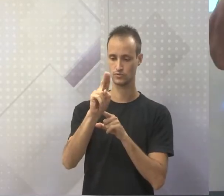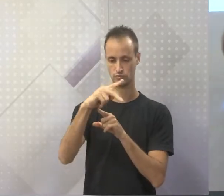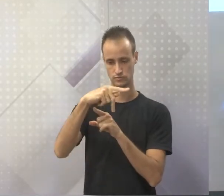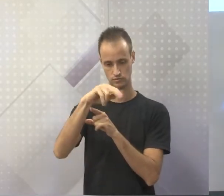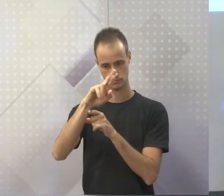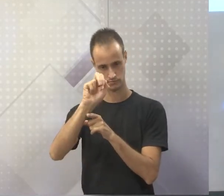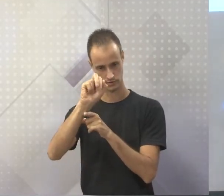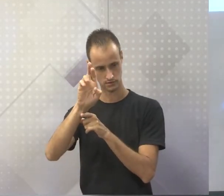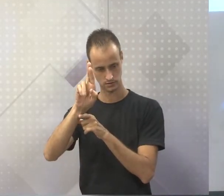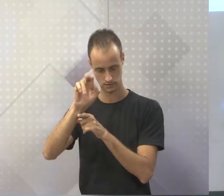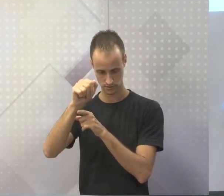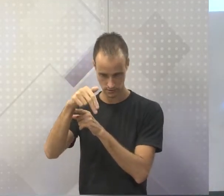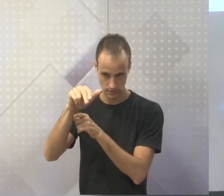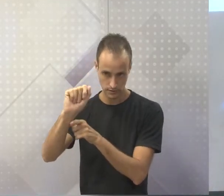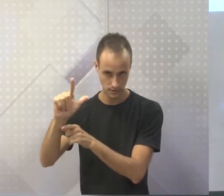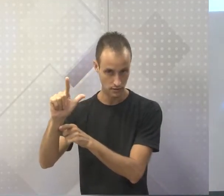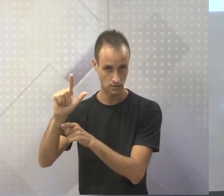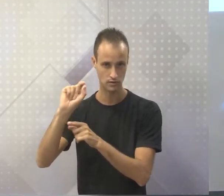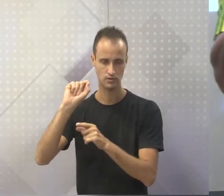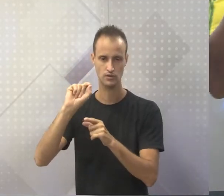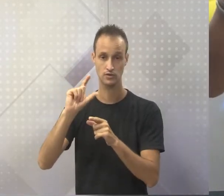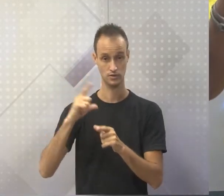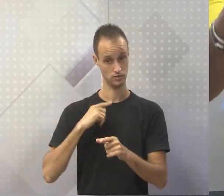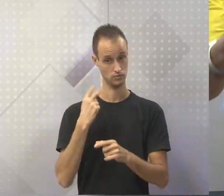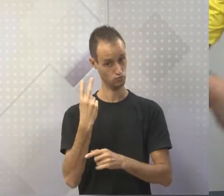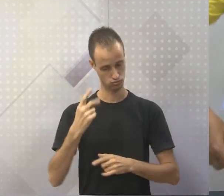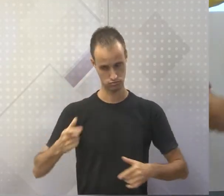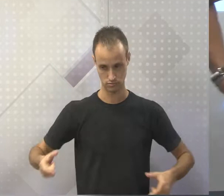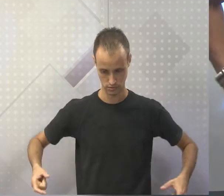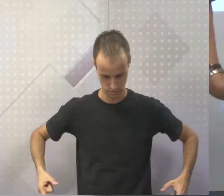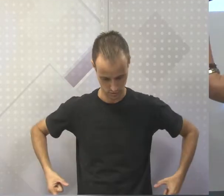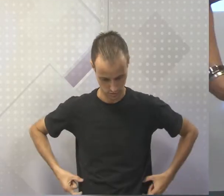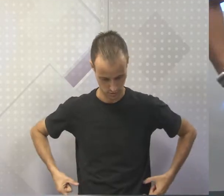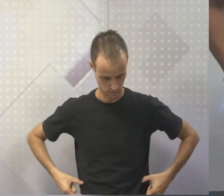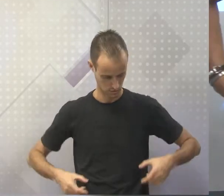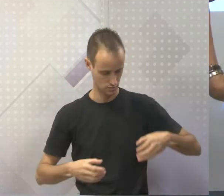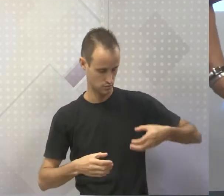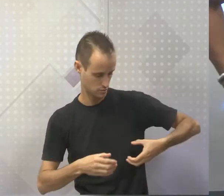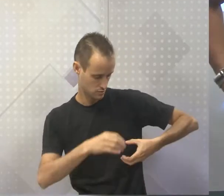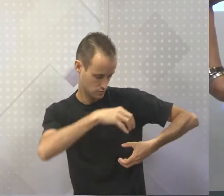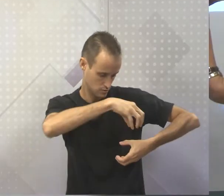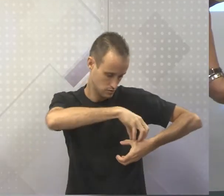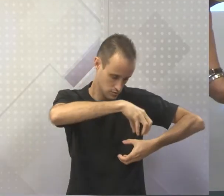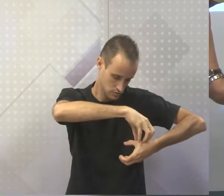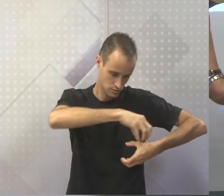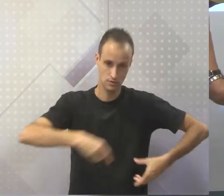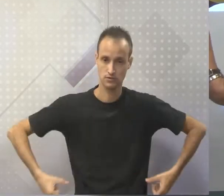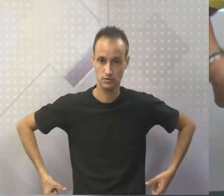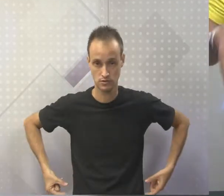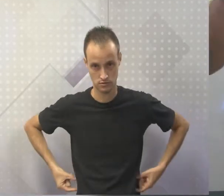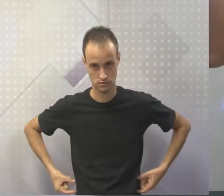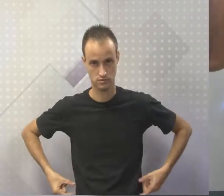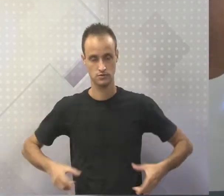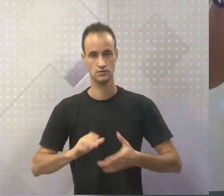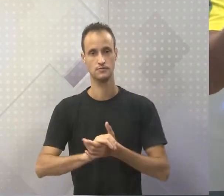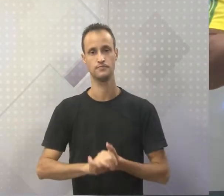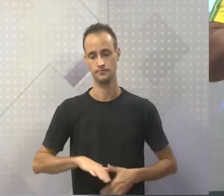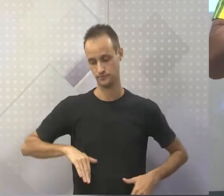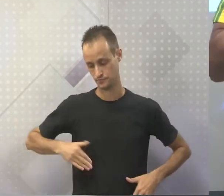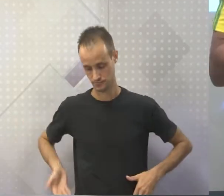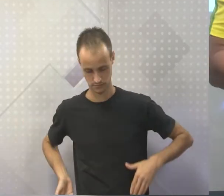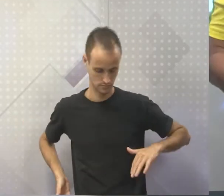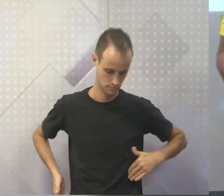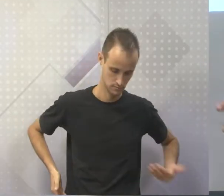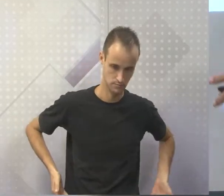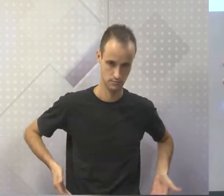acima, renal é rim. Então são duas glândulas que estão aonde? Sobre os rins, ok? De um lado